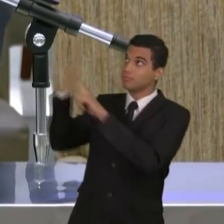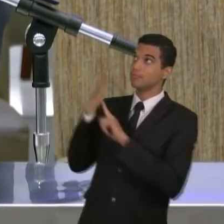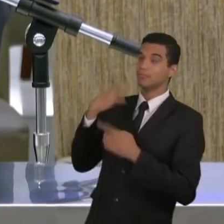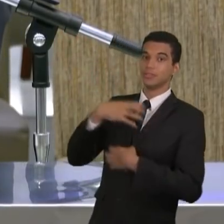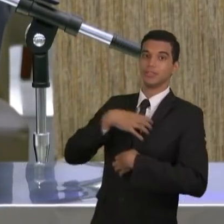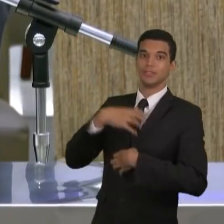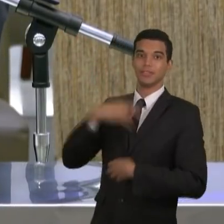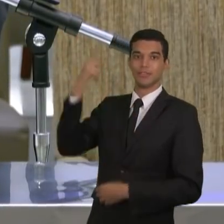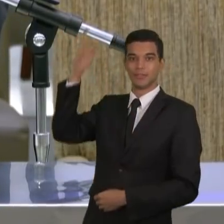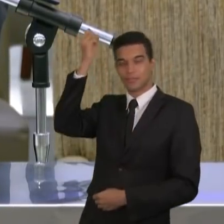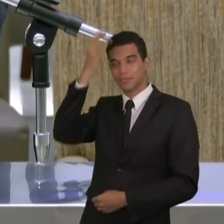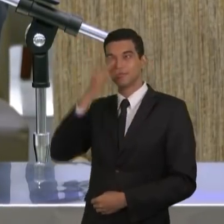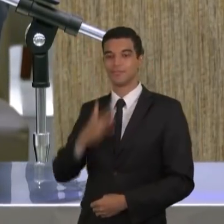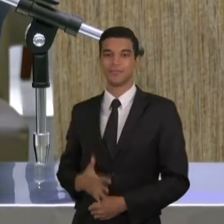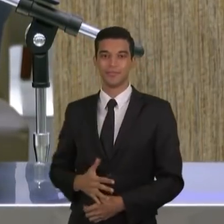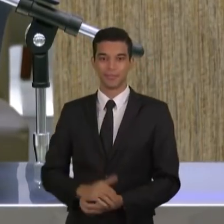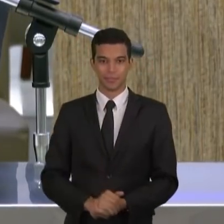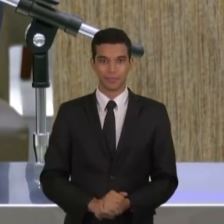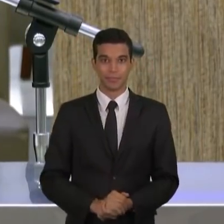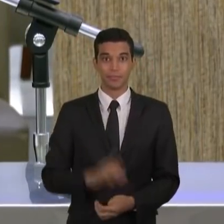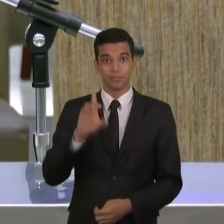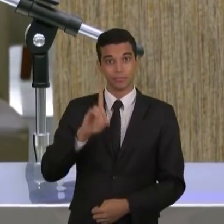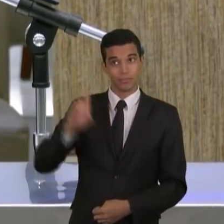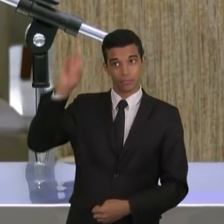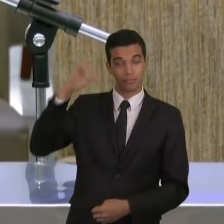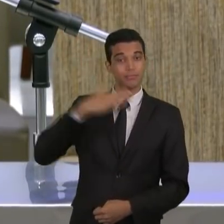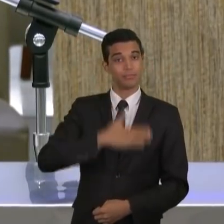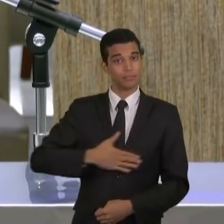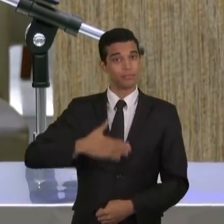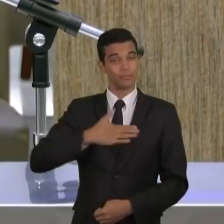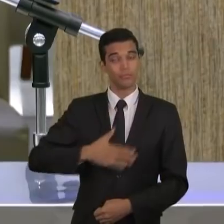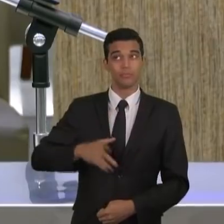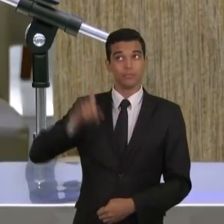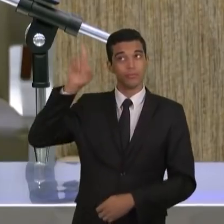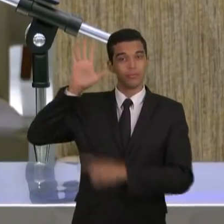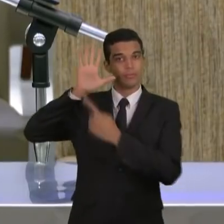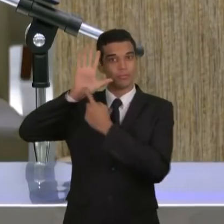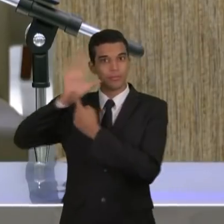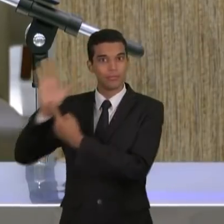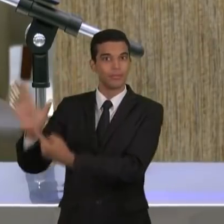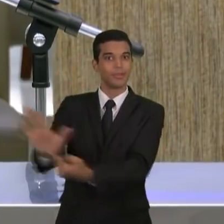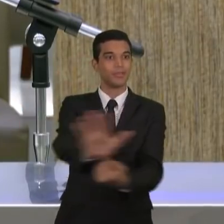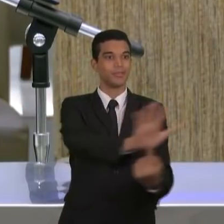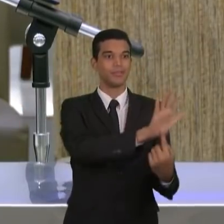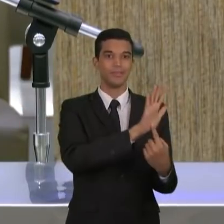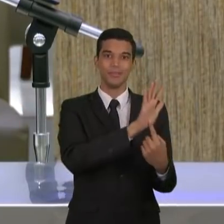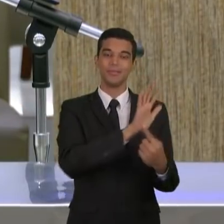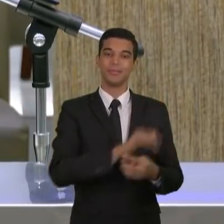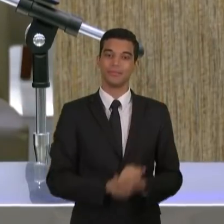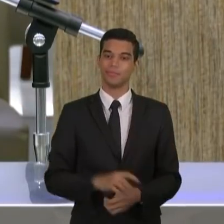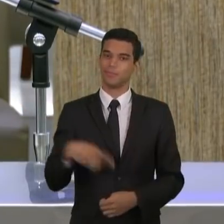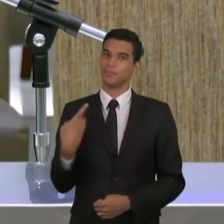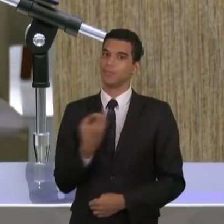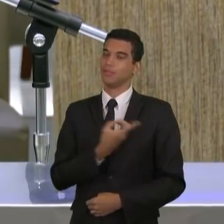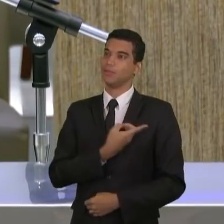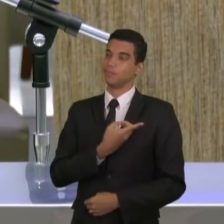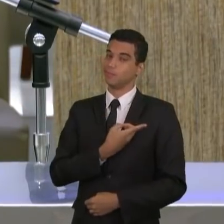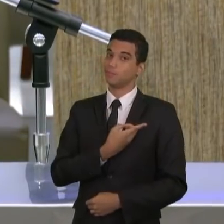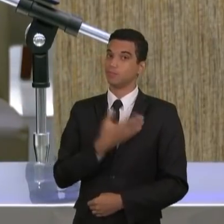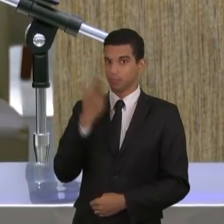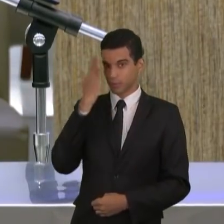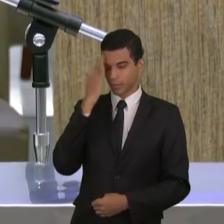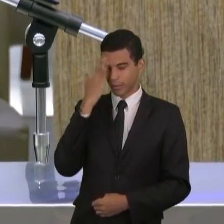a sua essência para nós Deus tem prazer em se apresentar para conosco desmentindo aí